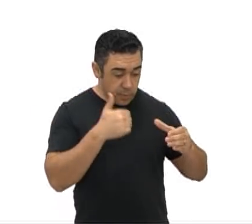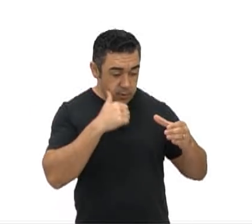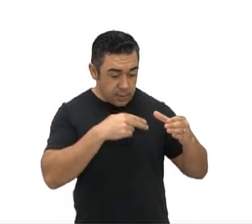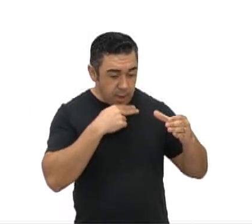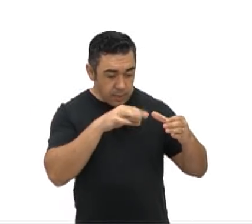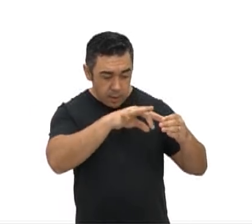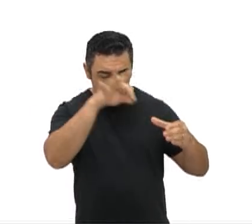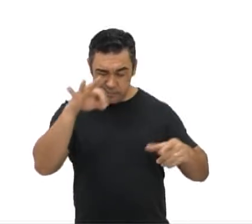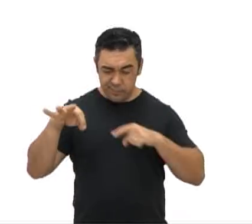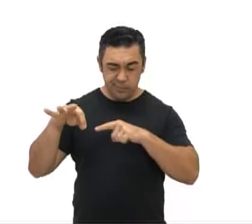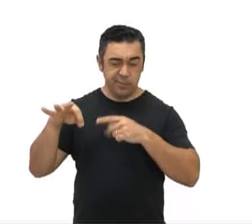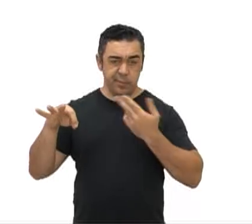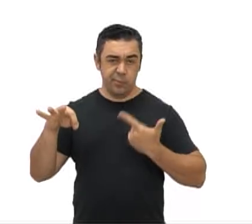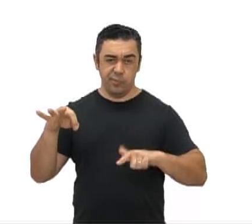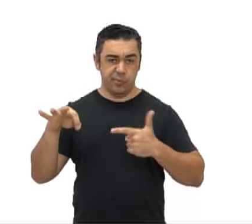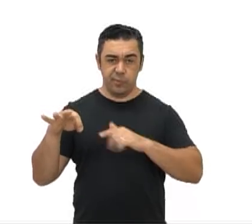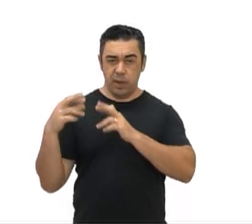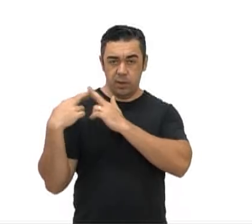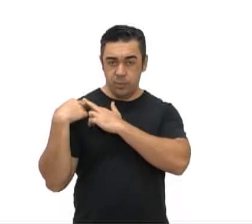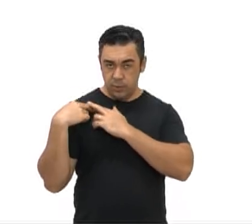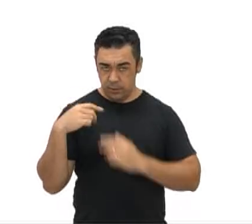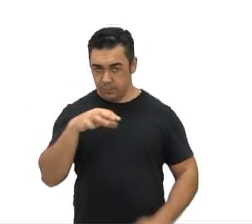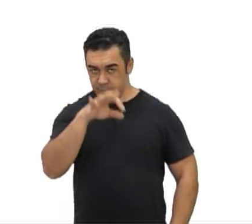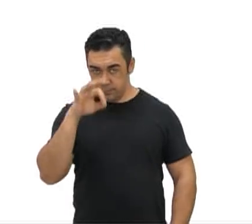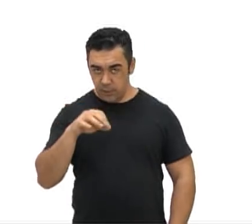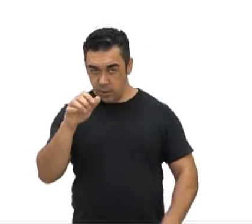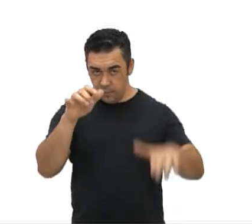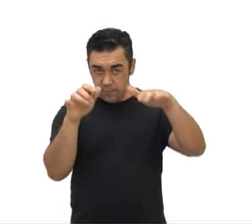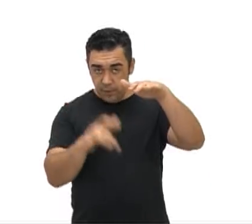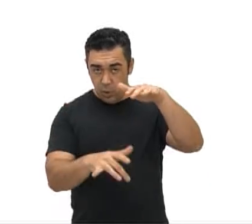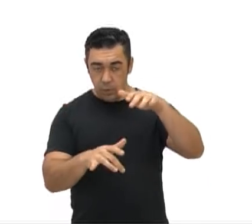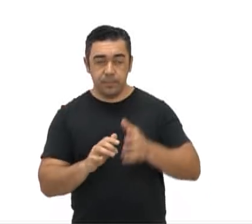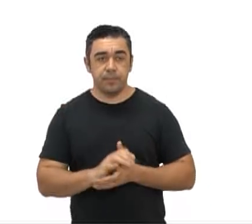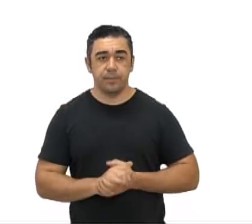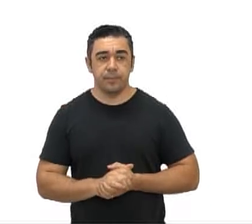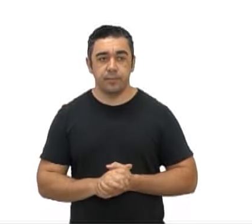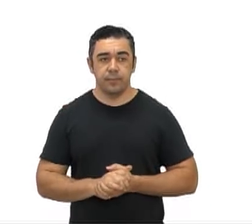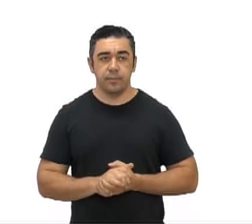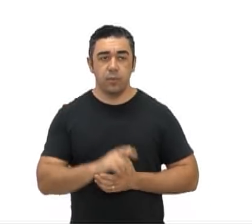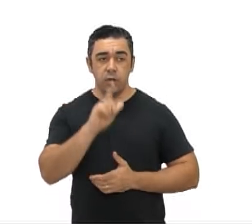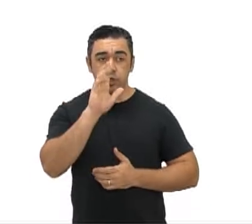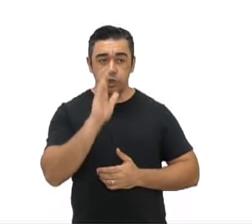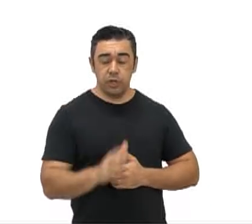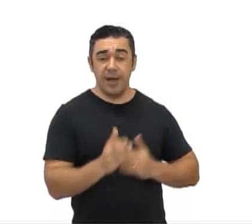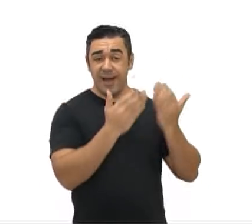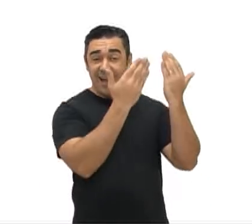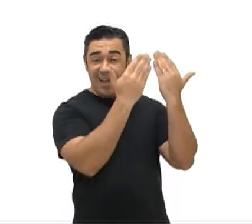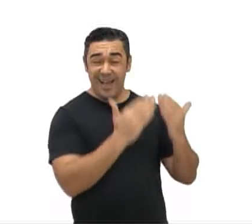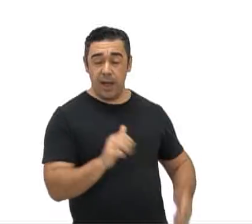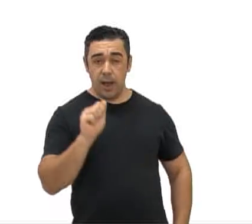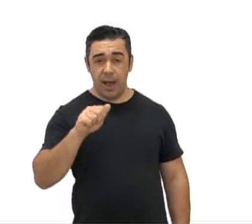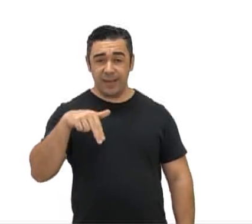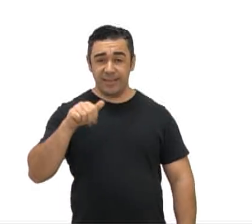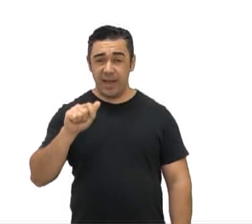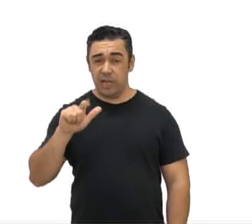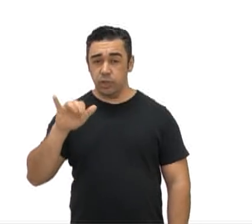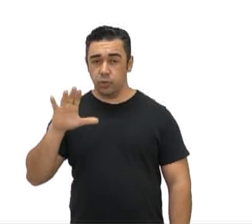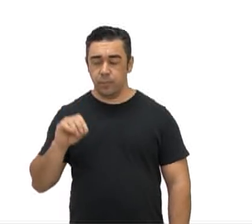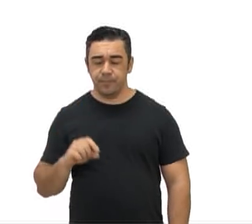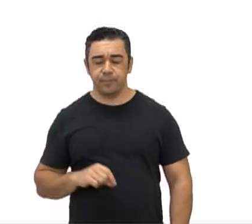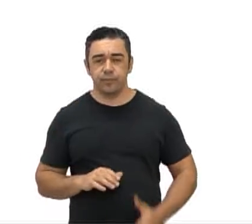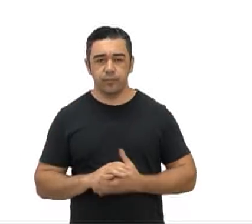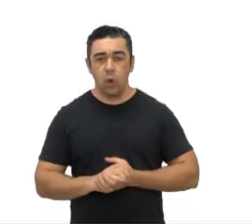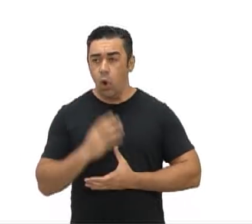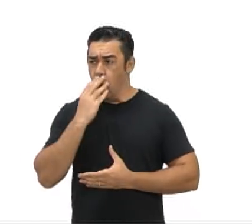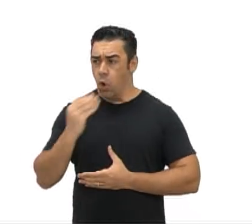aquela a menos responsável, ok? Já no superlativo absoluto analítico, eu posso ter o lobo mau é